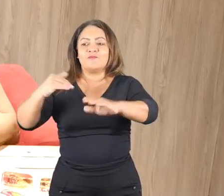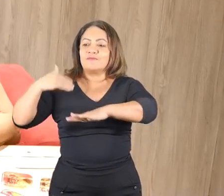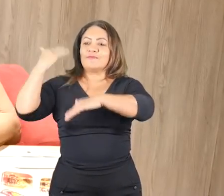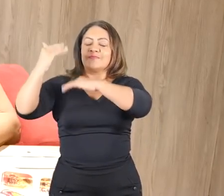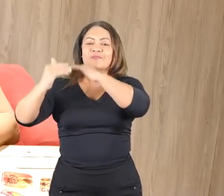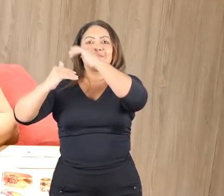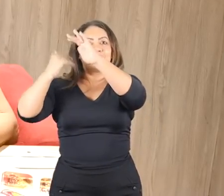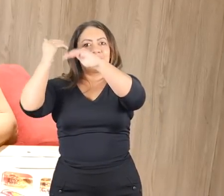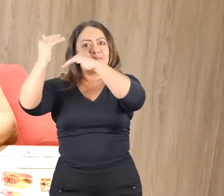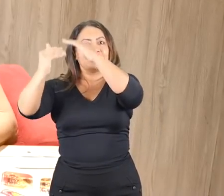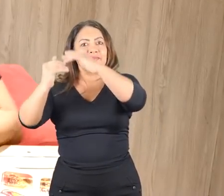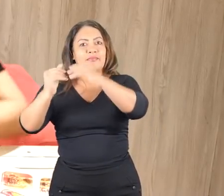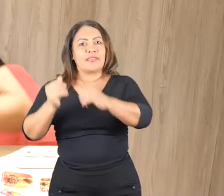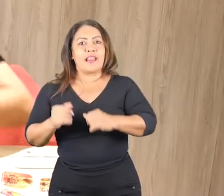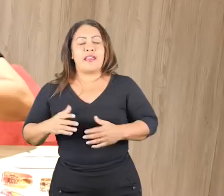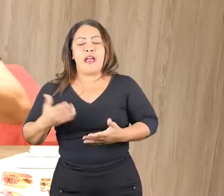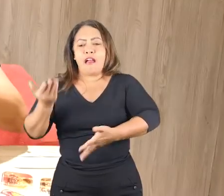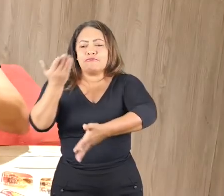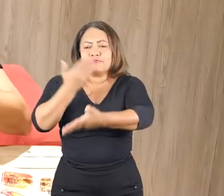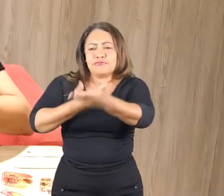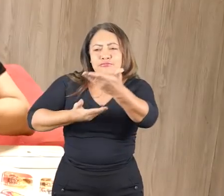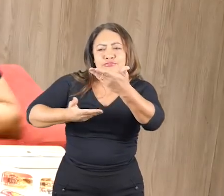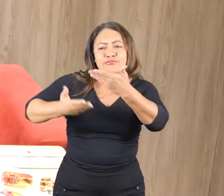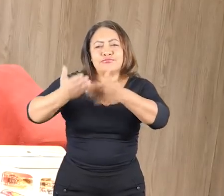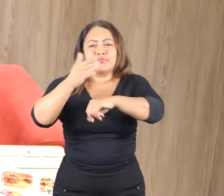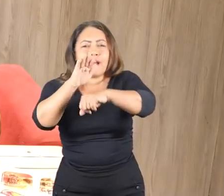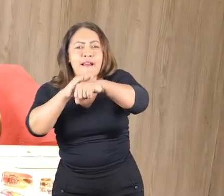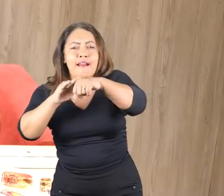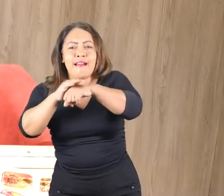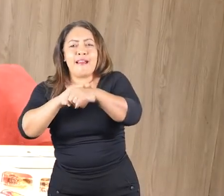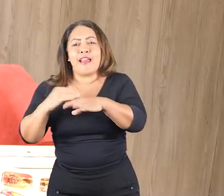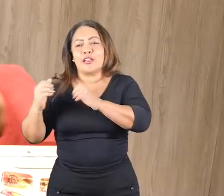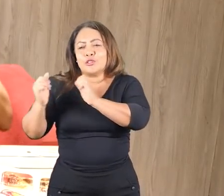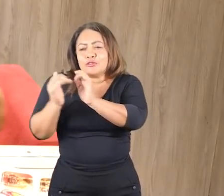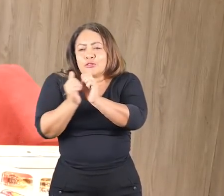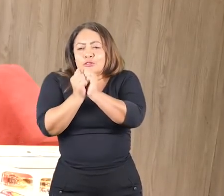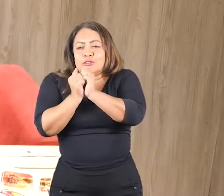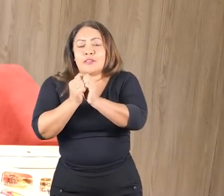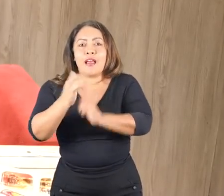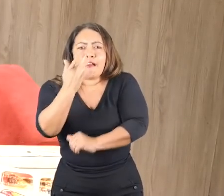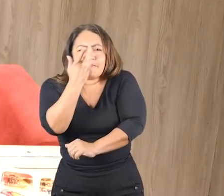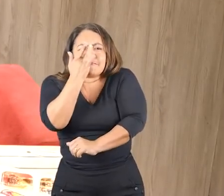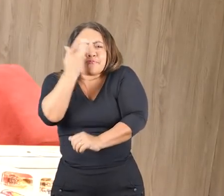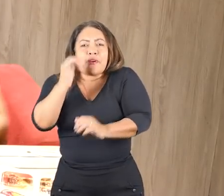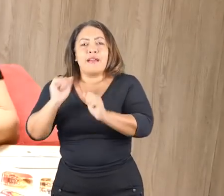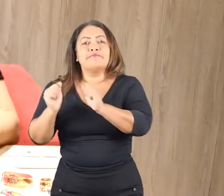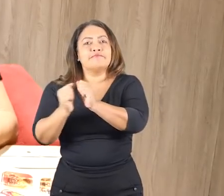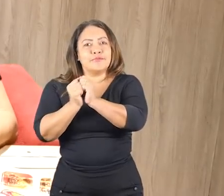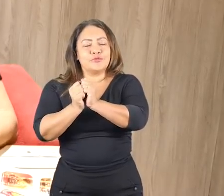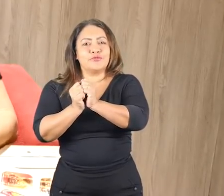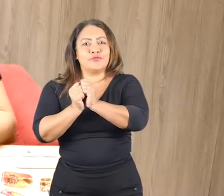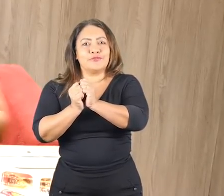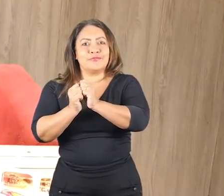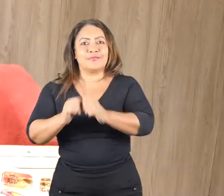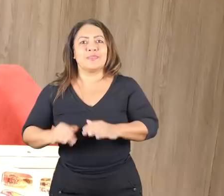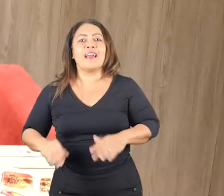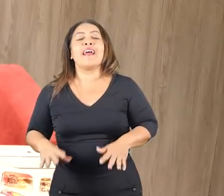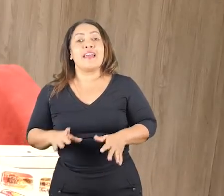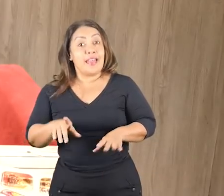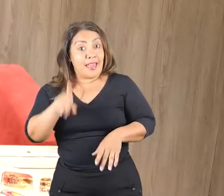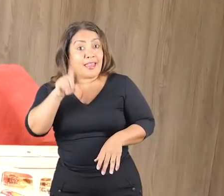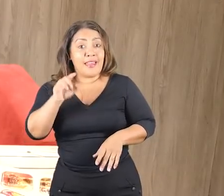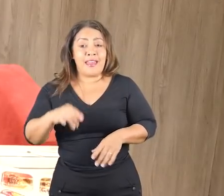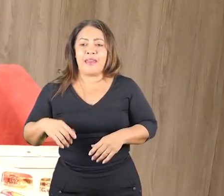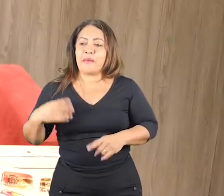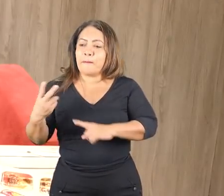né, nesse desenvolvimento, nessa questão da conversa, da linguagem, desse afeto, de estar mais